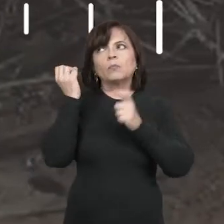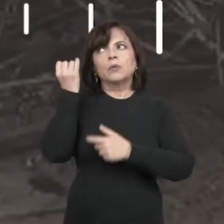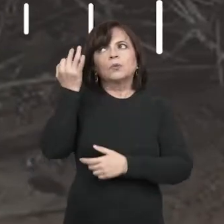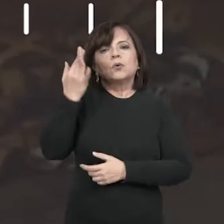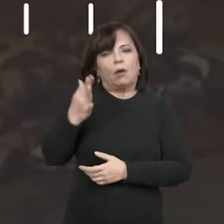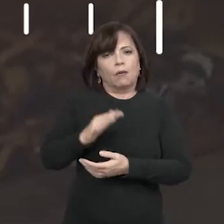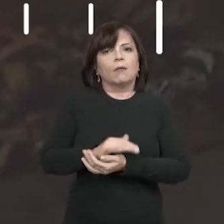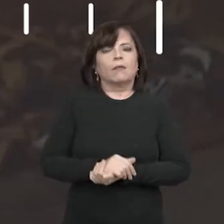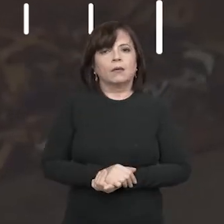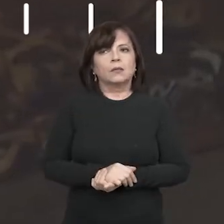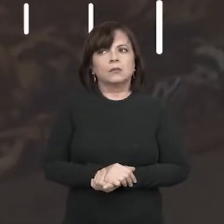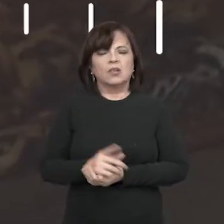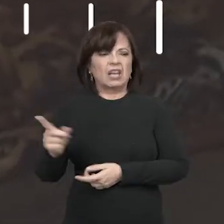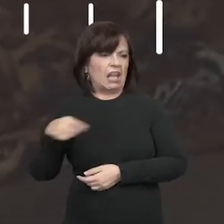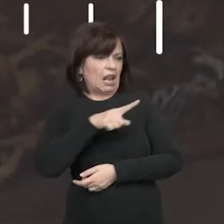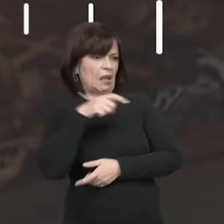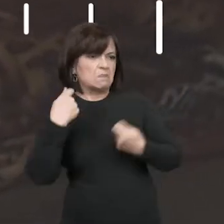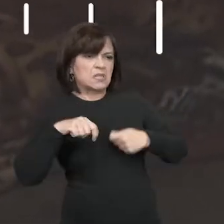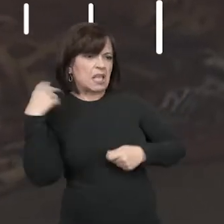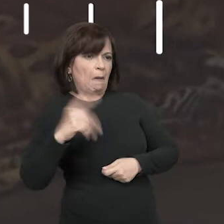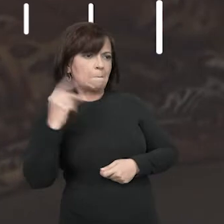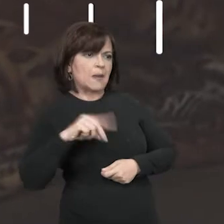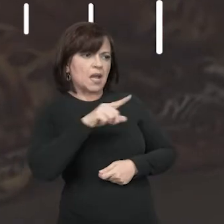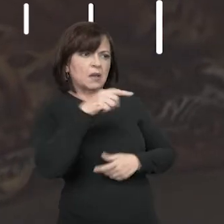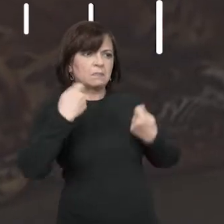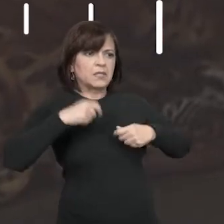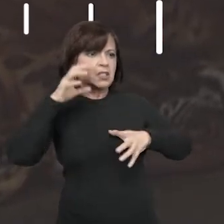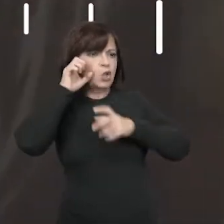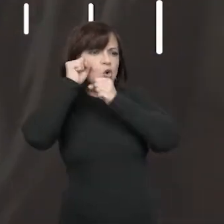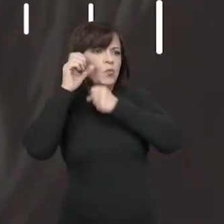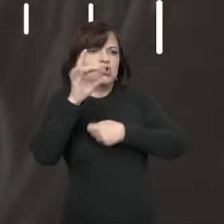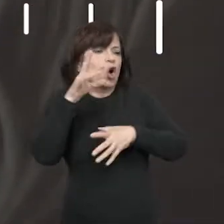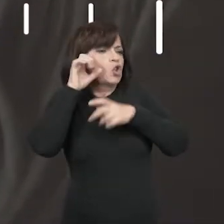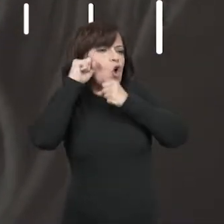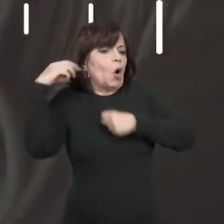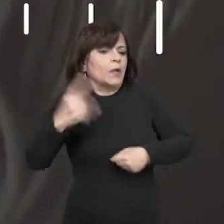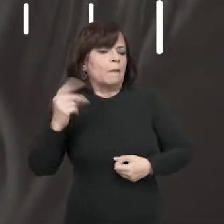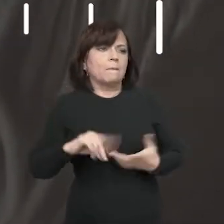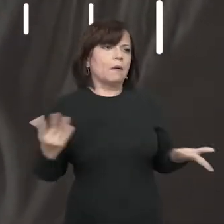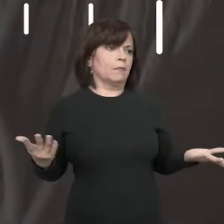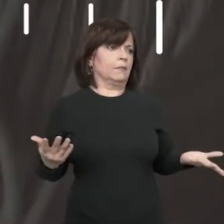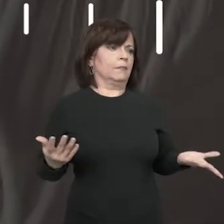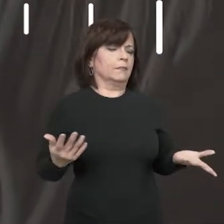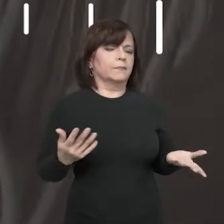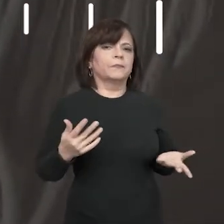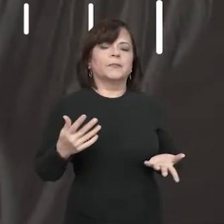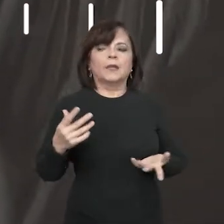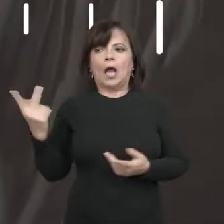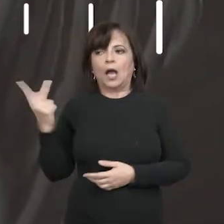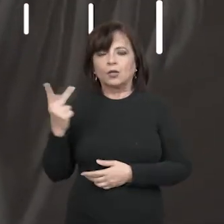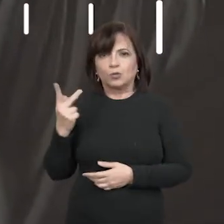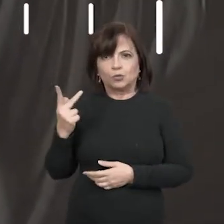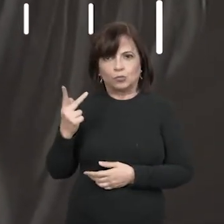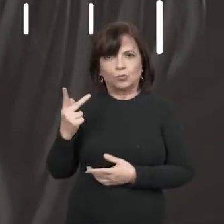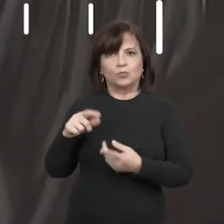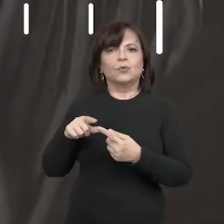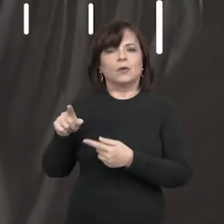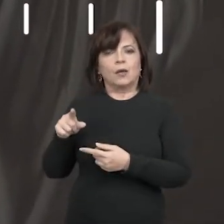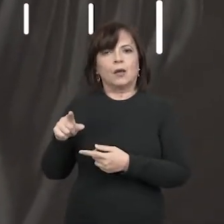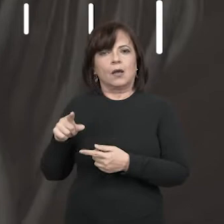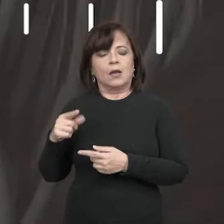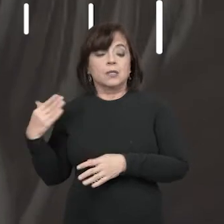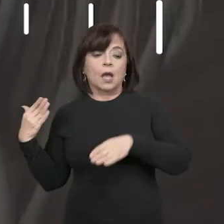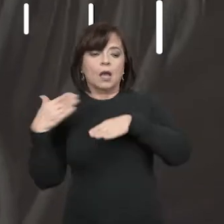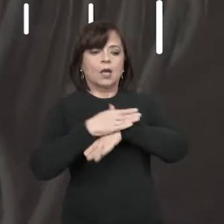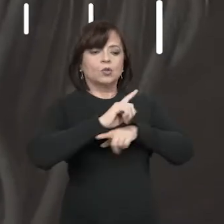estava acordada à noite, a menina. E aí elas falaram, ela precisa apanhar mais para dormir, porque ela só dorme quando ela apanha. As duas, Gilmar e